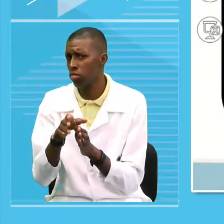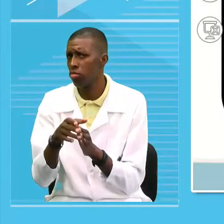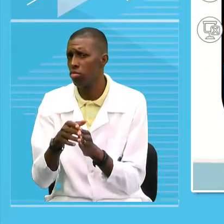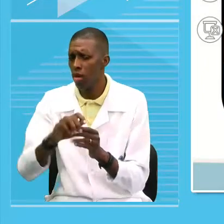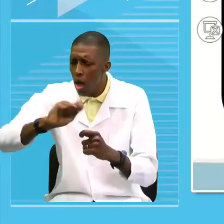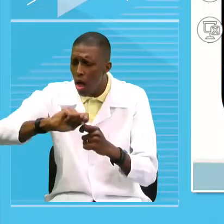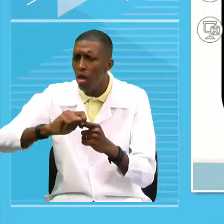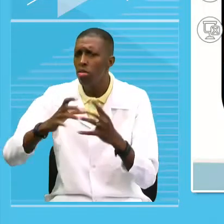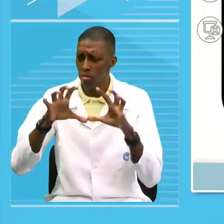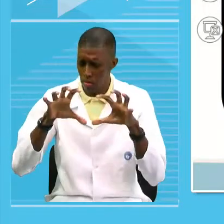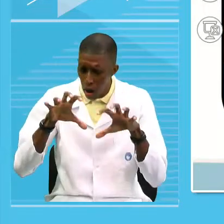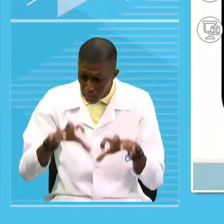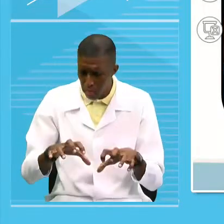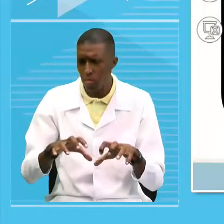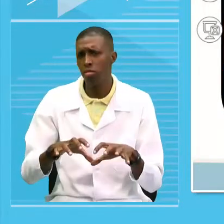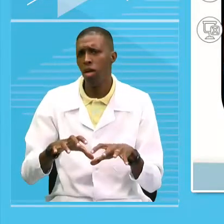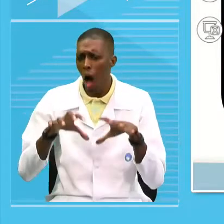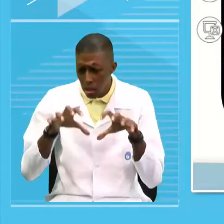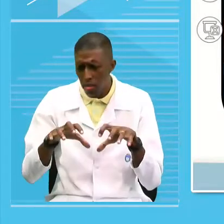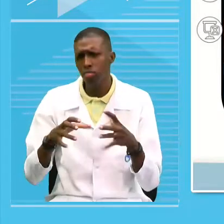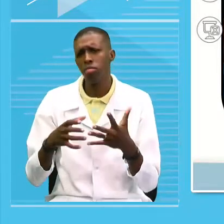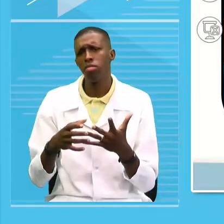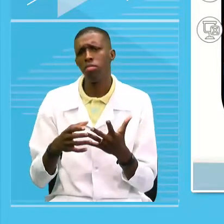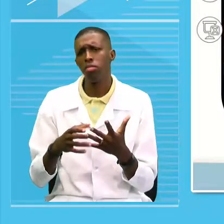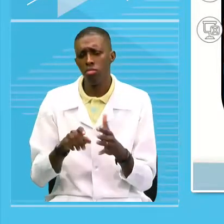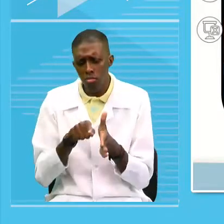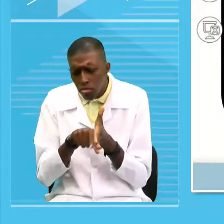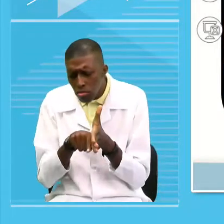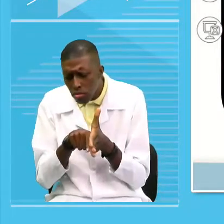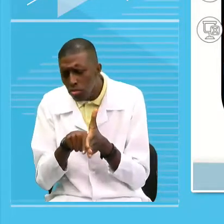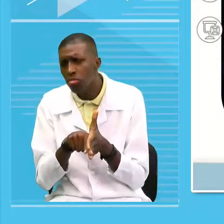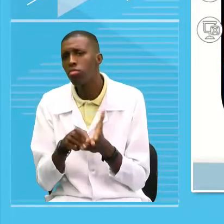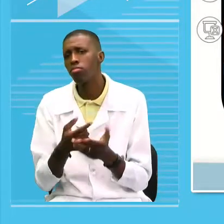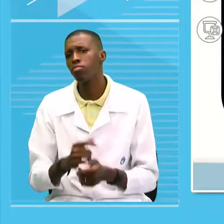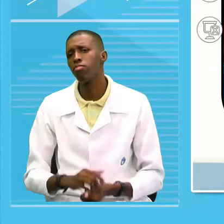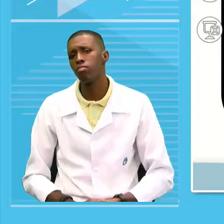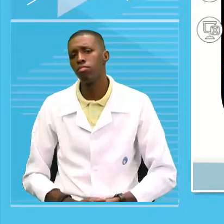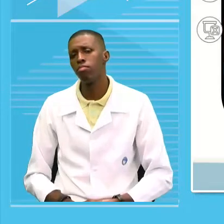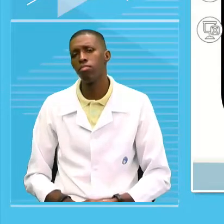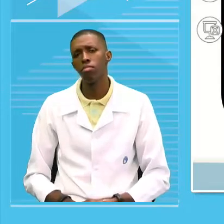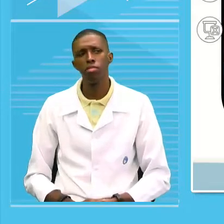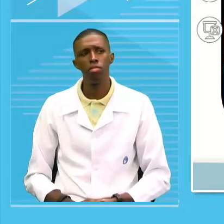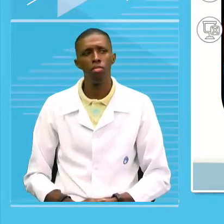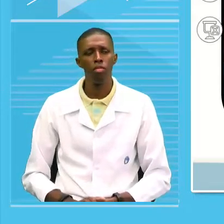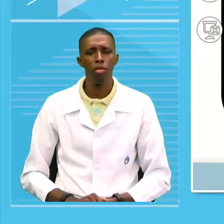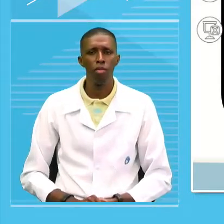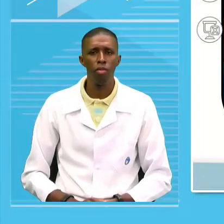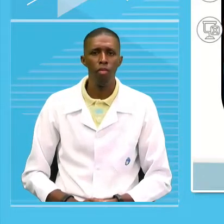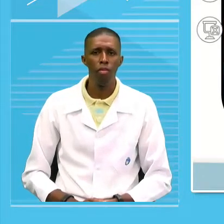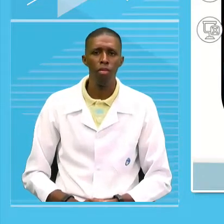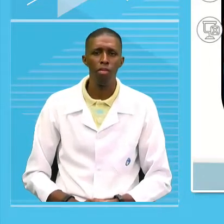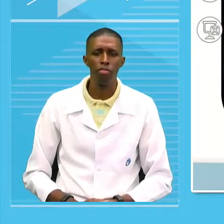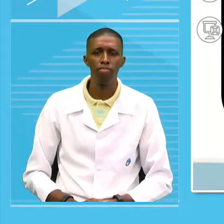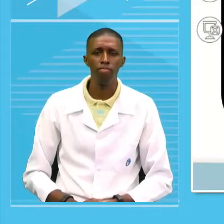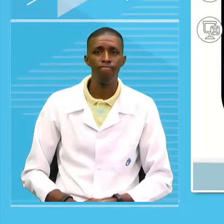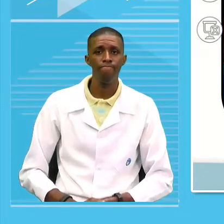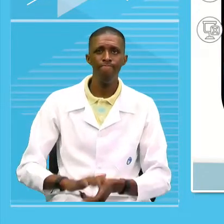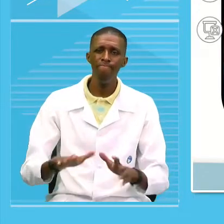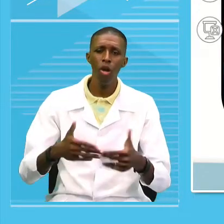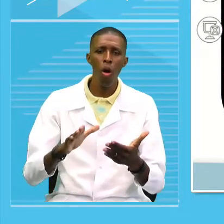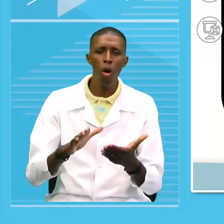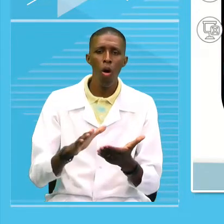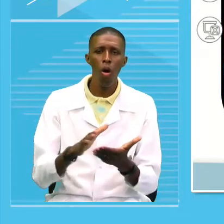recomendações adquire Não somente uma qualificação profissional mas competências que tornem a pessoa